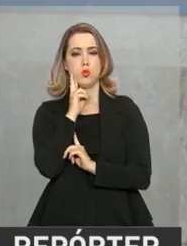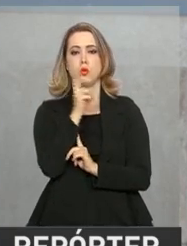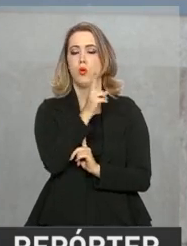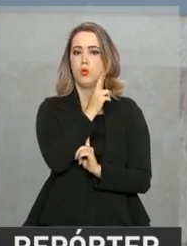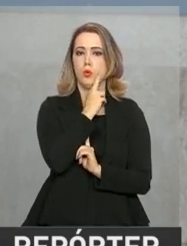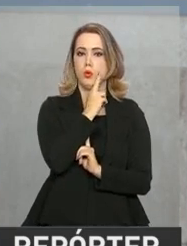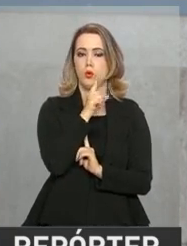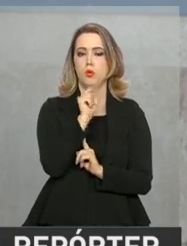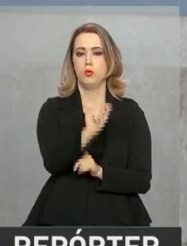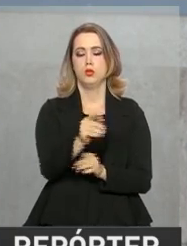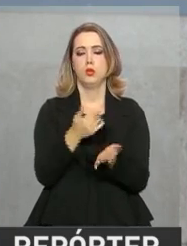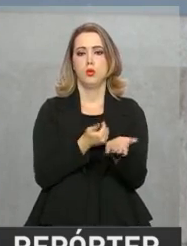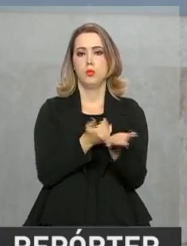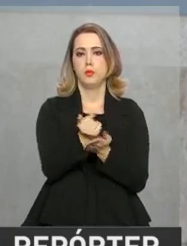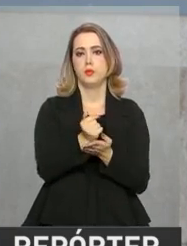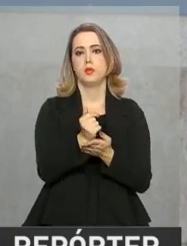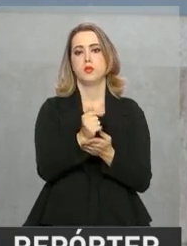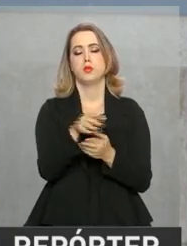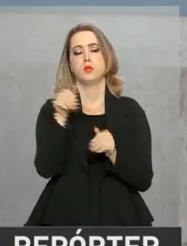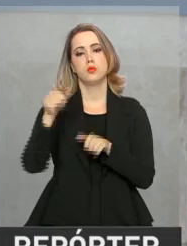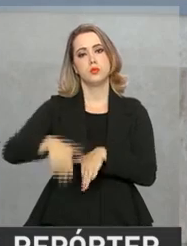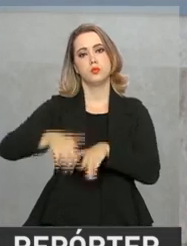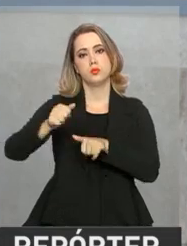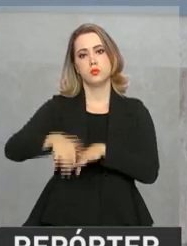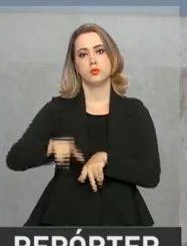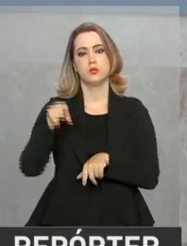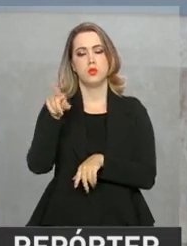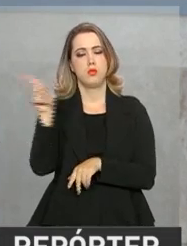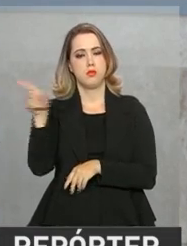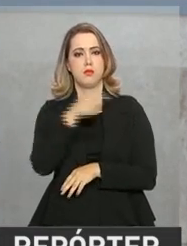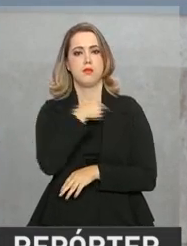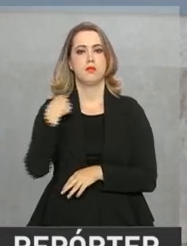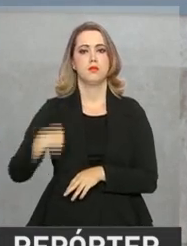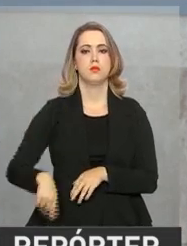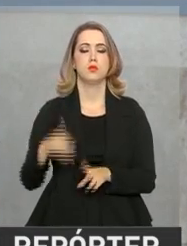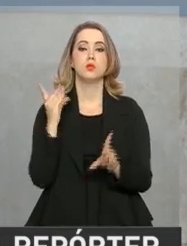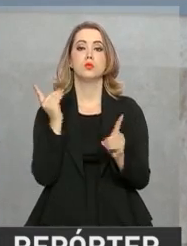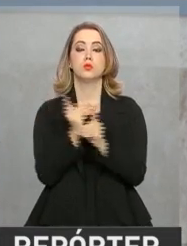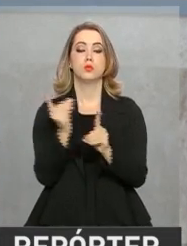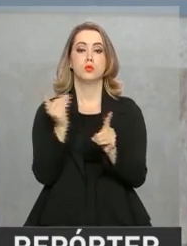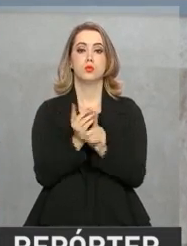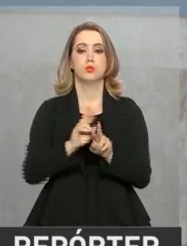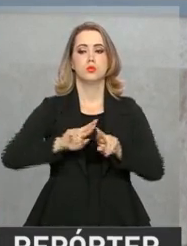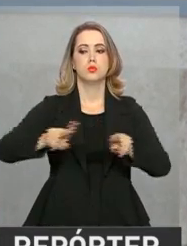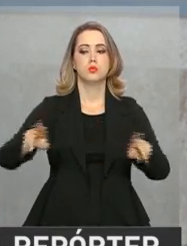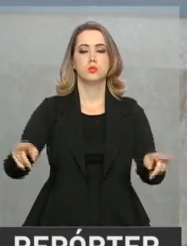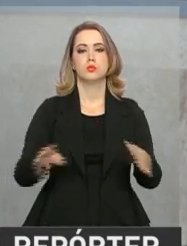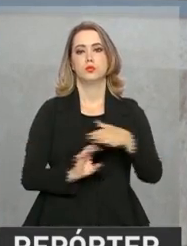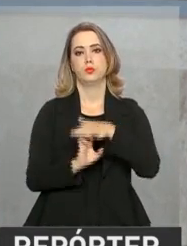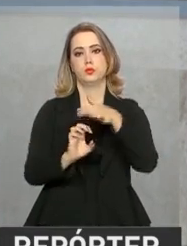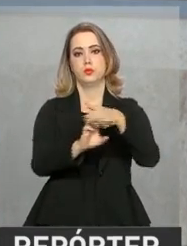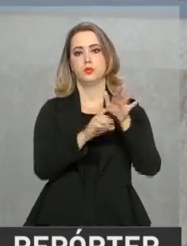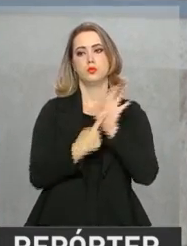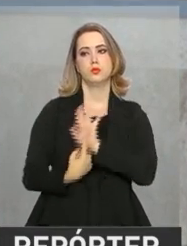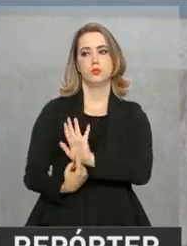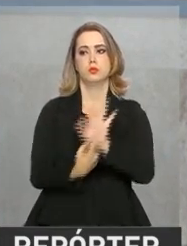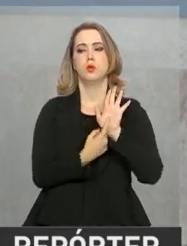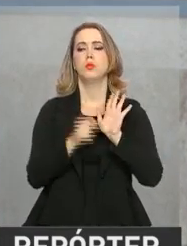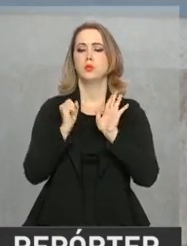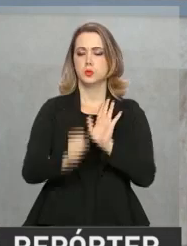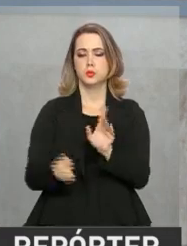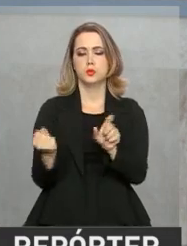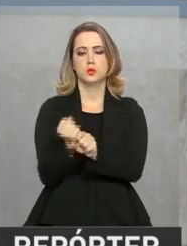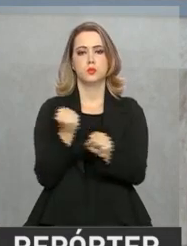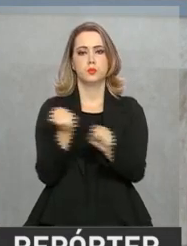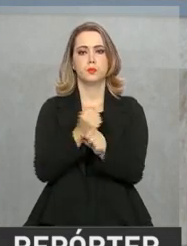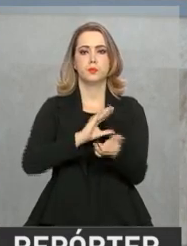mês de setembro, Michel Temer esteve na China, onde se encontrou com empresários daquele país para apresentar os potenciais de investimentos do